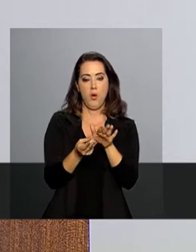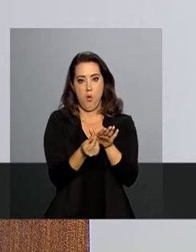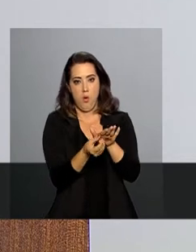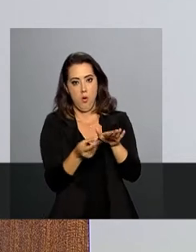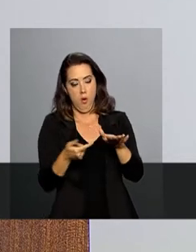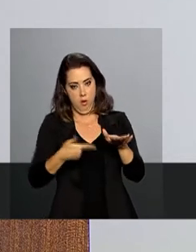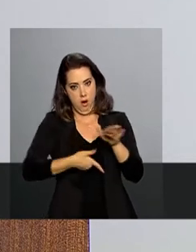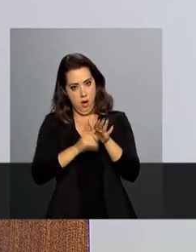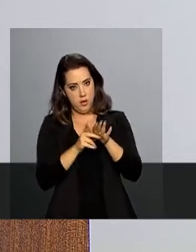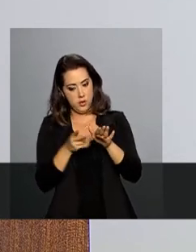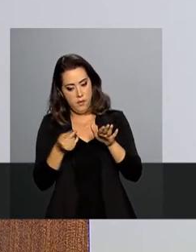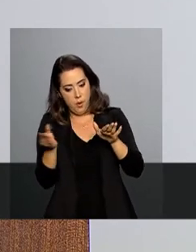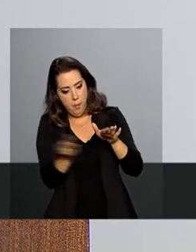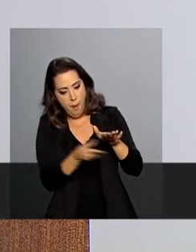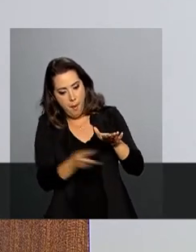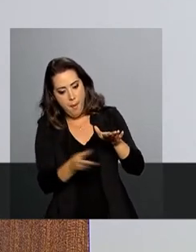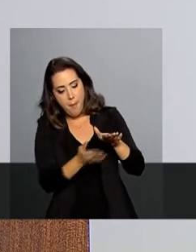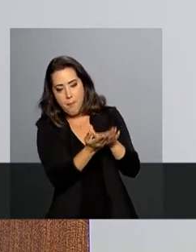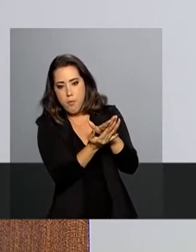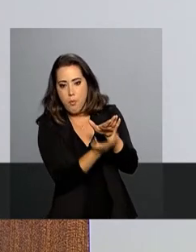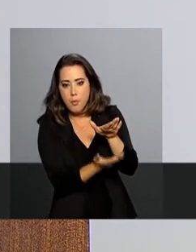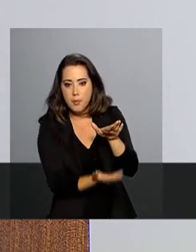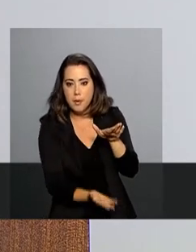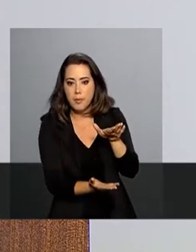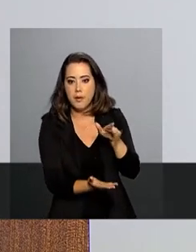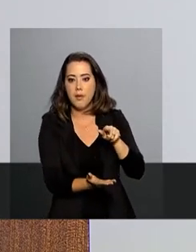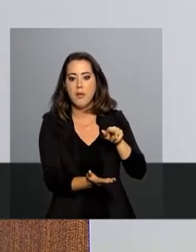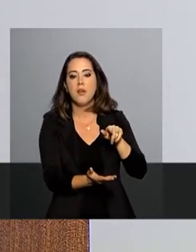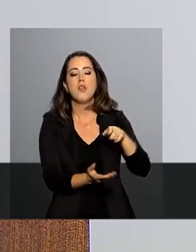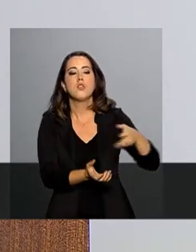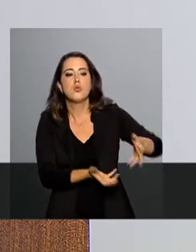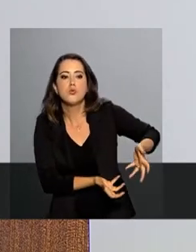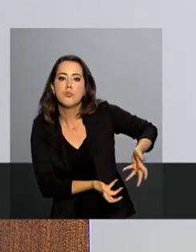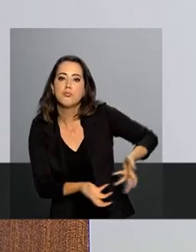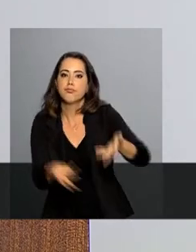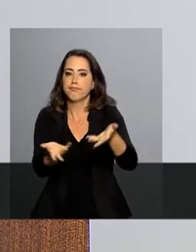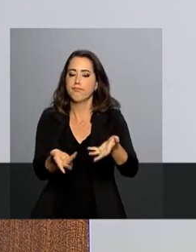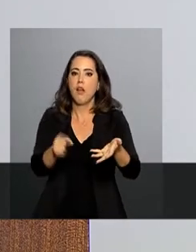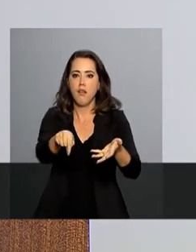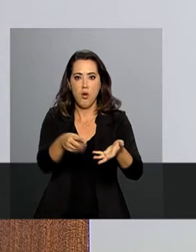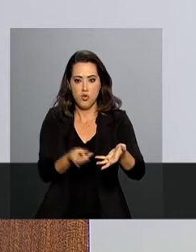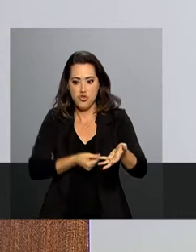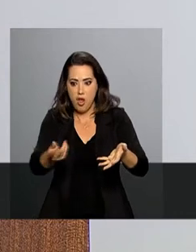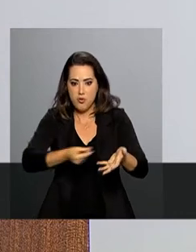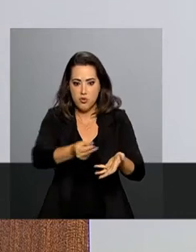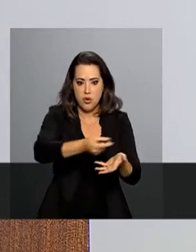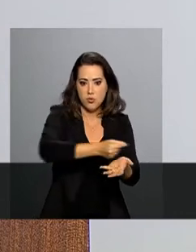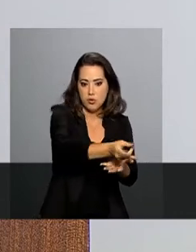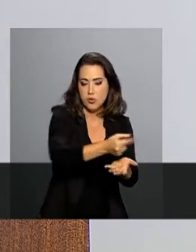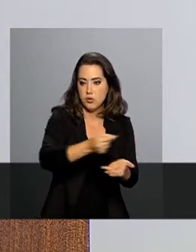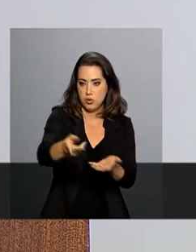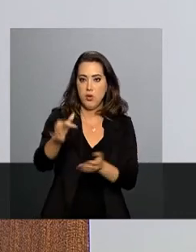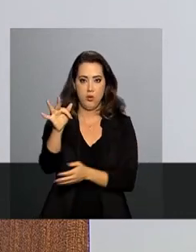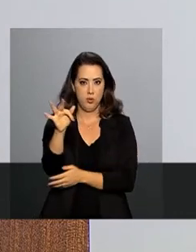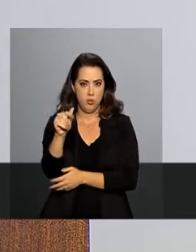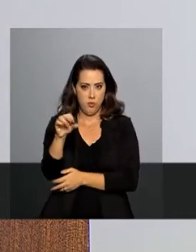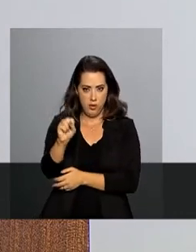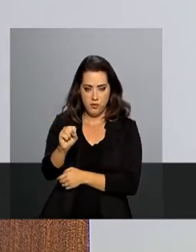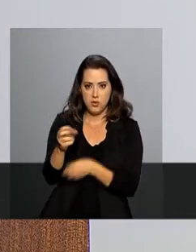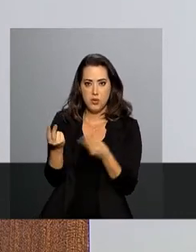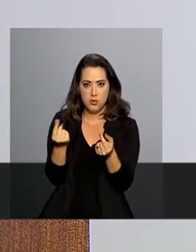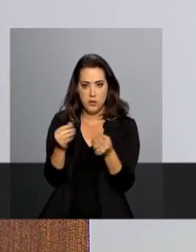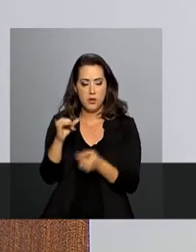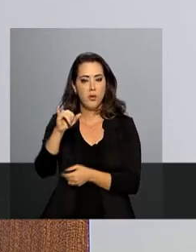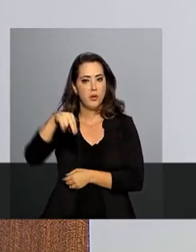inativas é o próprio varejo logo reagiu não é então esse trabalho da caixa econômica está fazendo